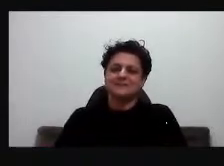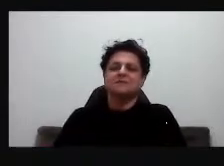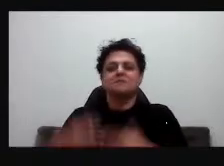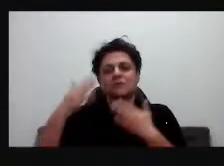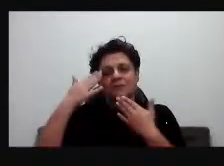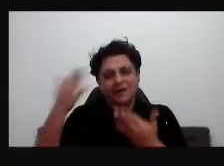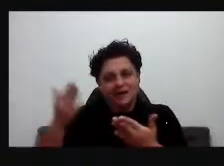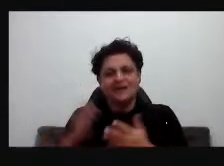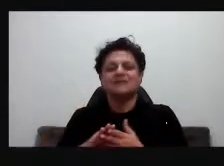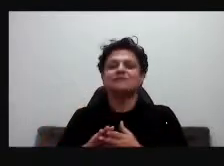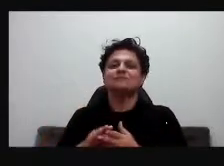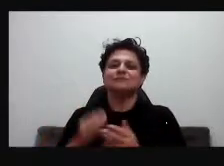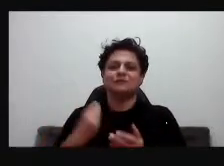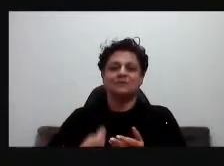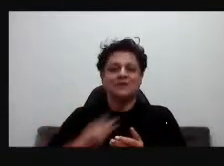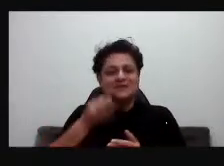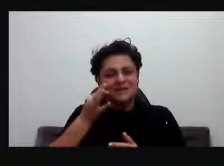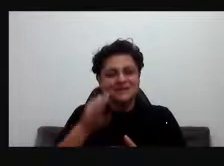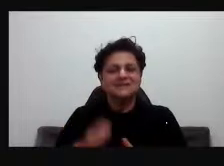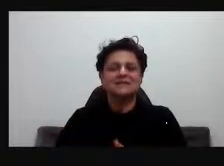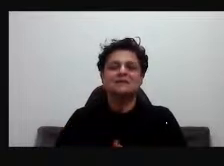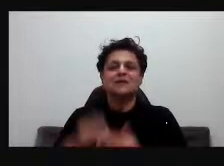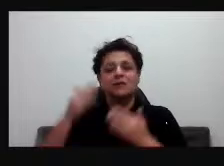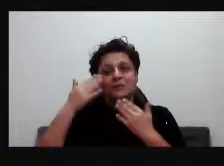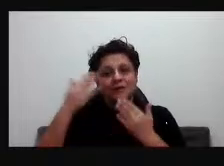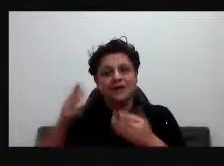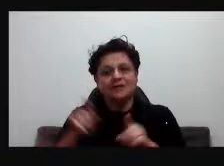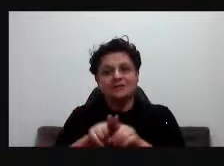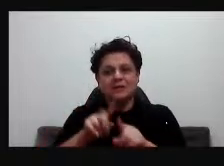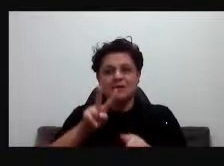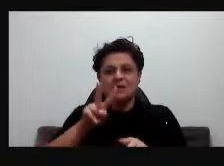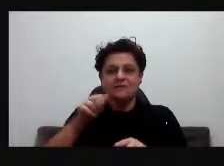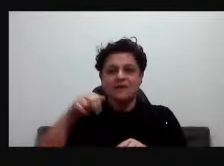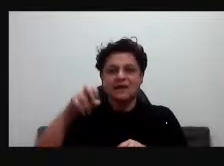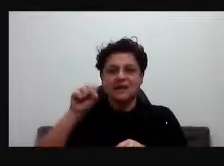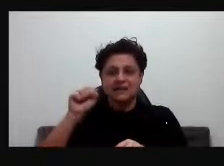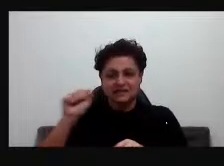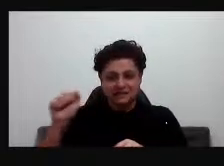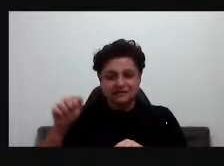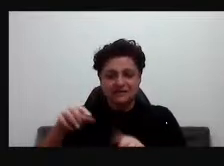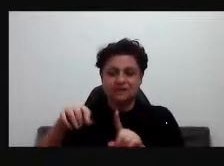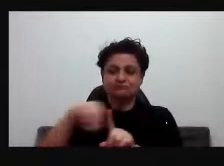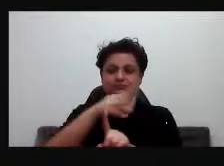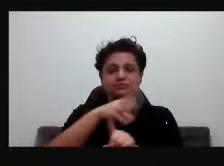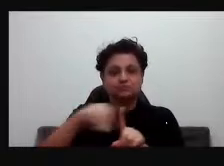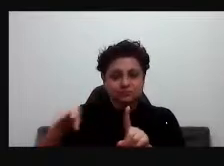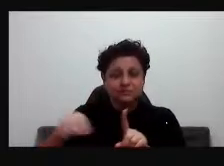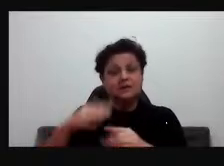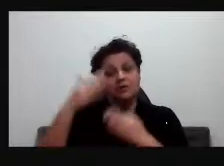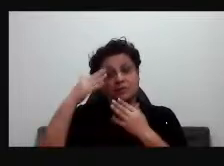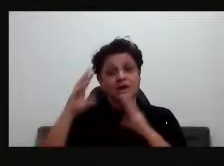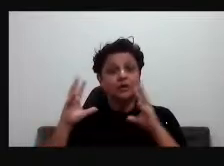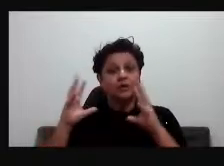Pleasure. Thank you, Vanessa, for facilitating. Thank you, everybody behind the scenes, for making it happen.